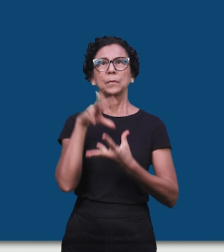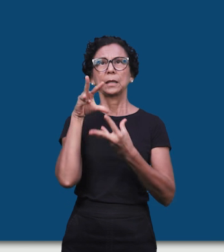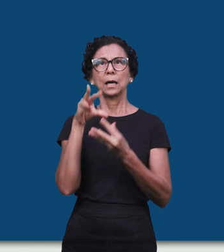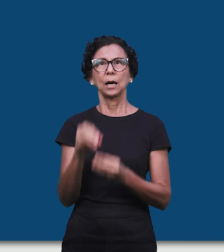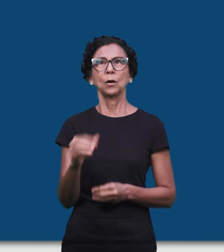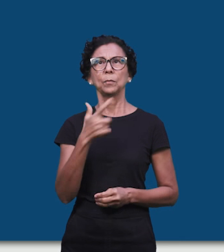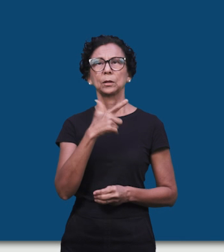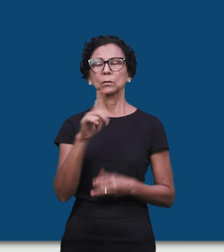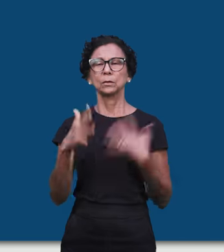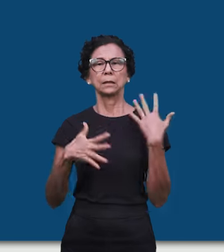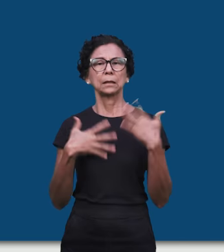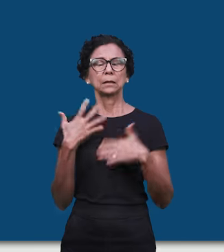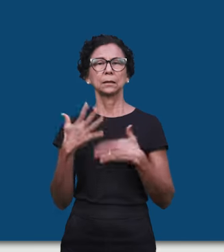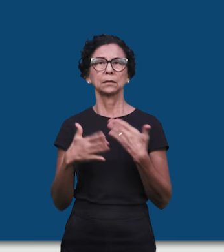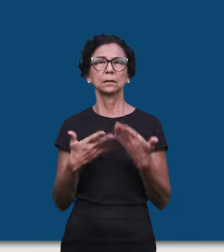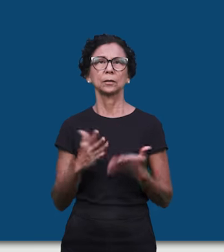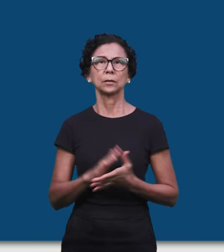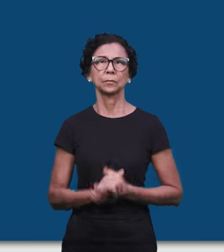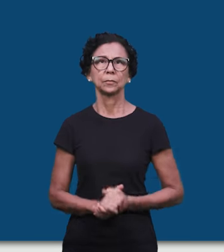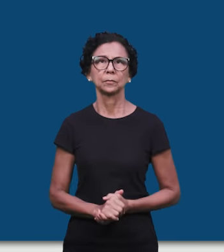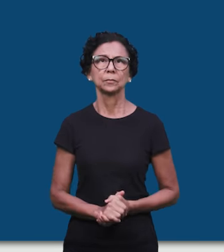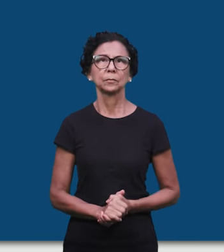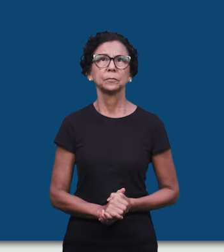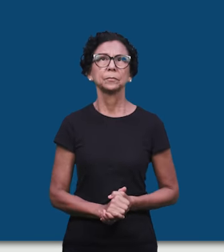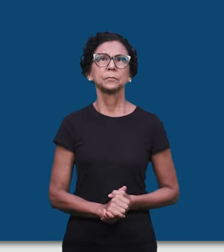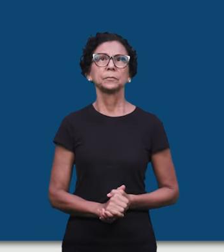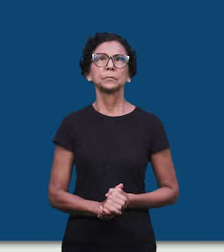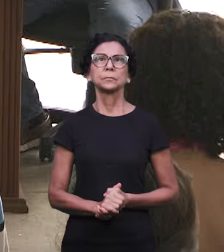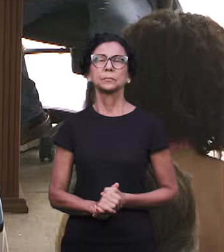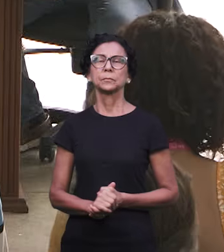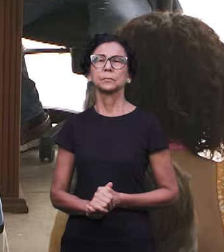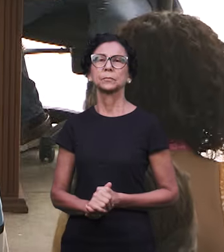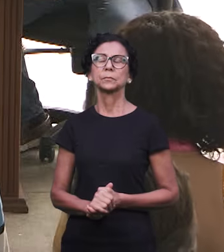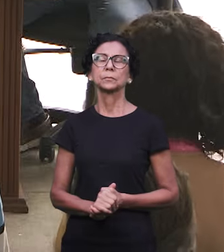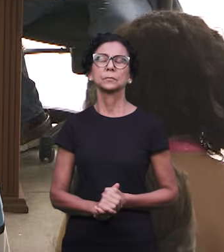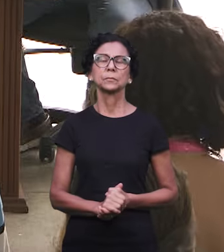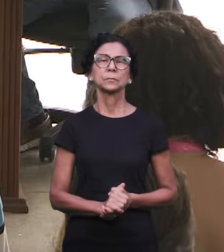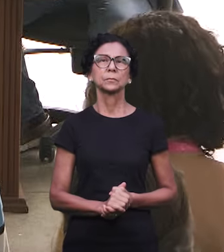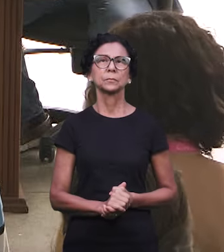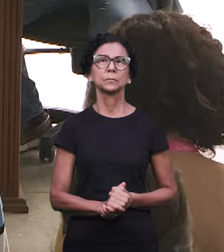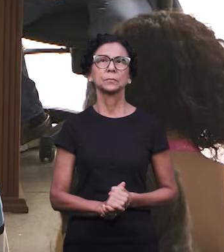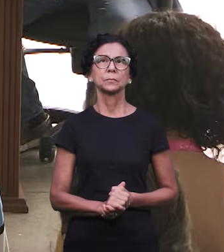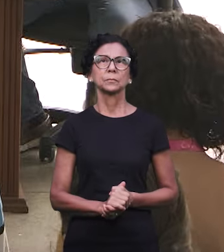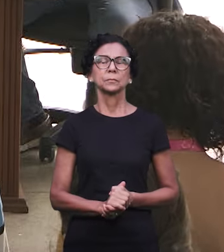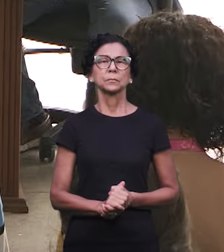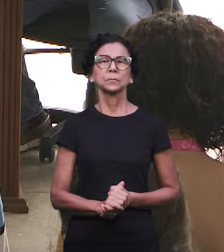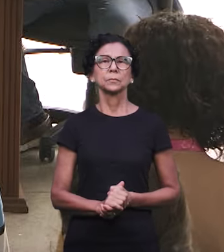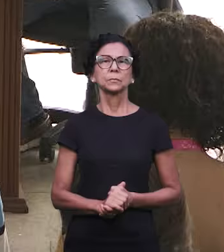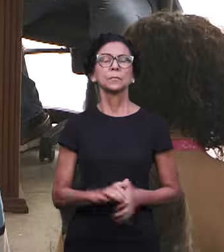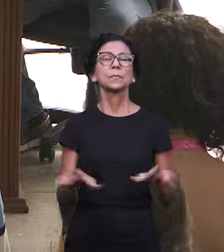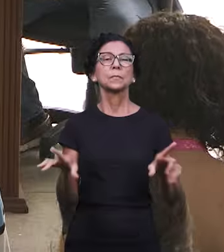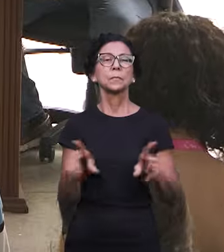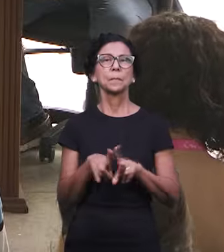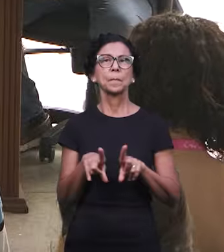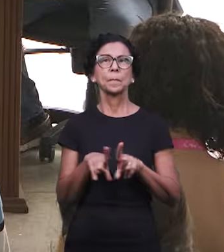prazer dele. O homem recua. Então voltou. Pode recuar. Outro versículo é importante lembrarmos aqui, Gálatas 5:4, que fala sobre a